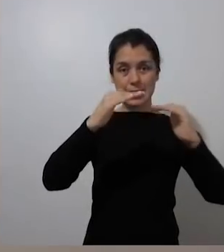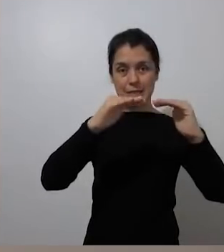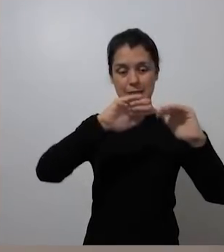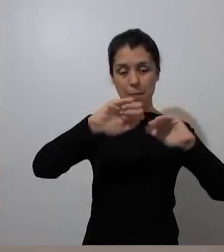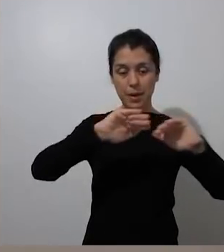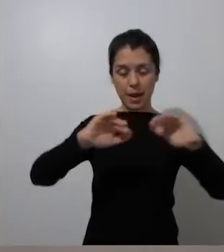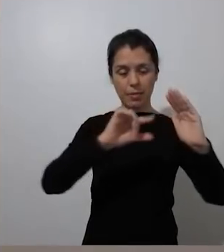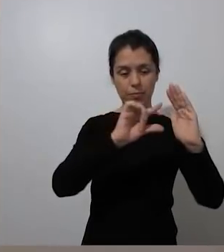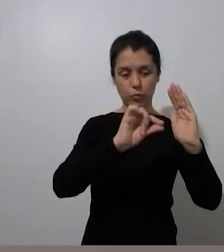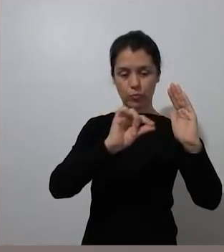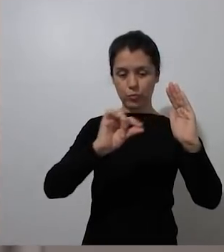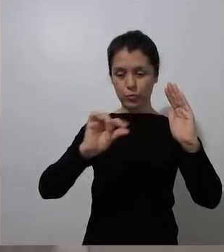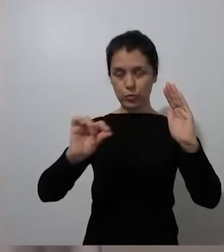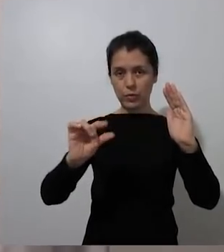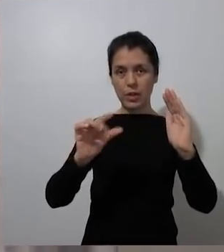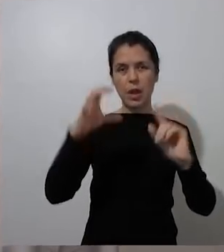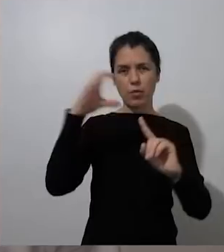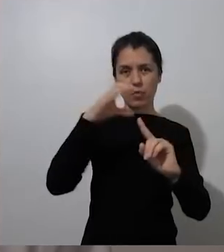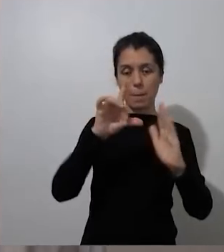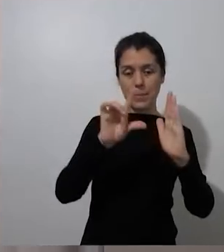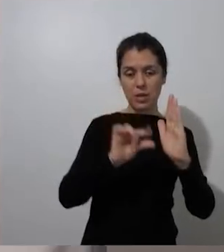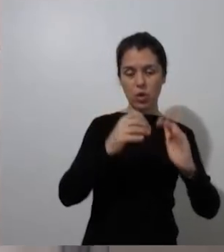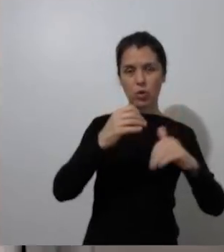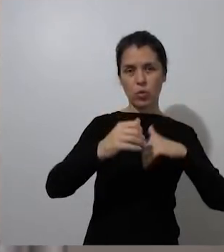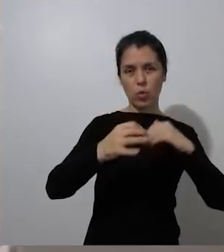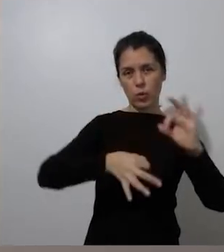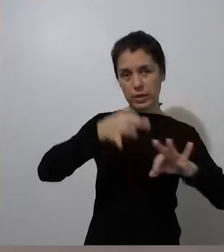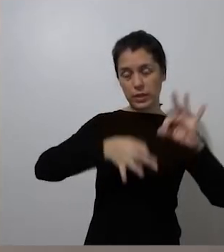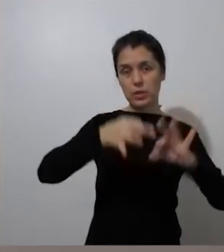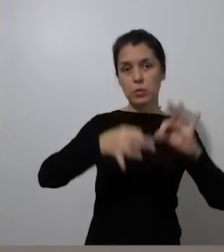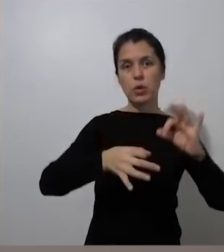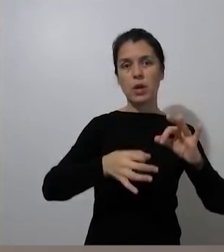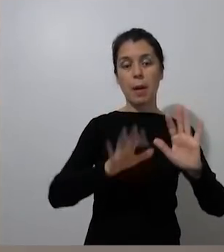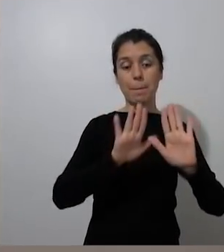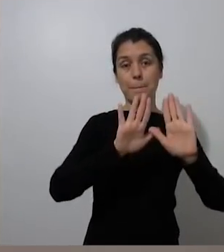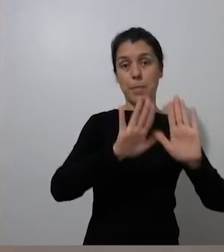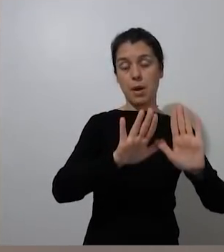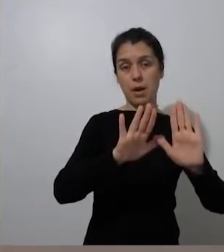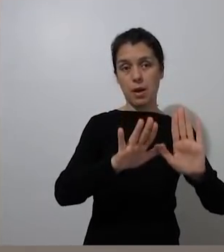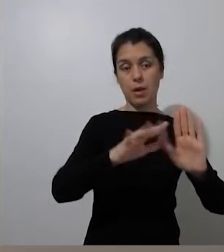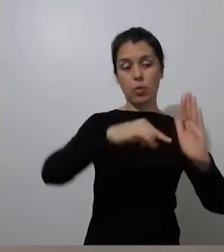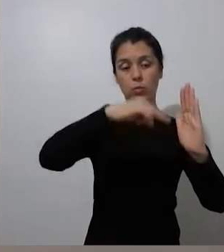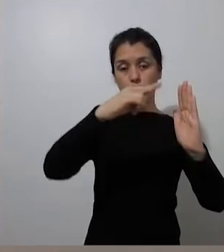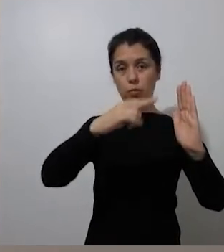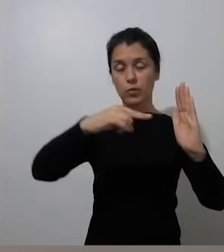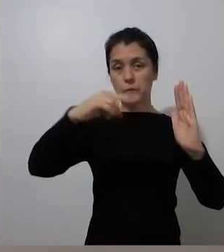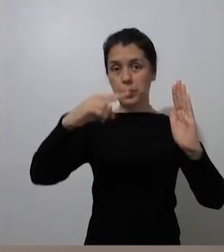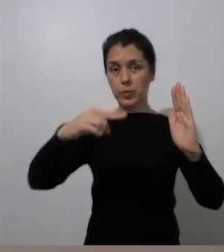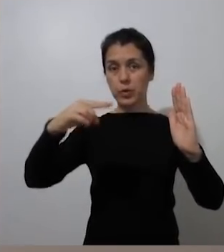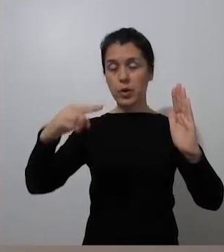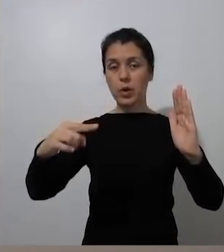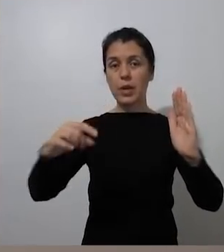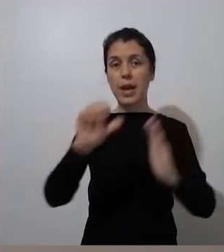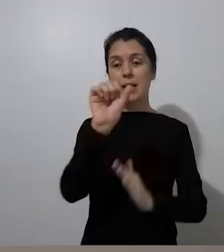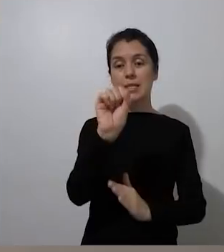os receptores mais adequados que vão gerar menos efeito colateral, ele vai chegar a trancar o